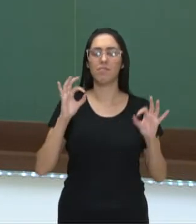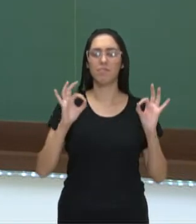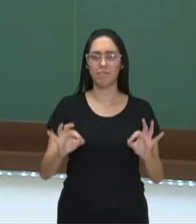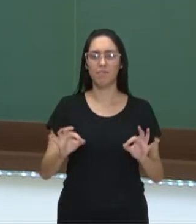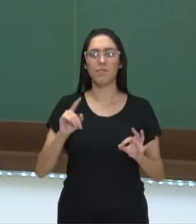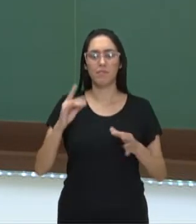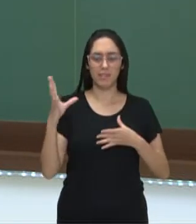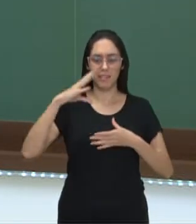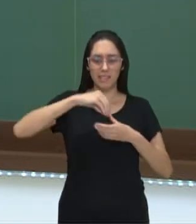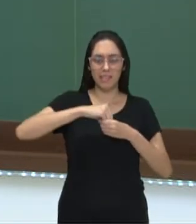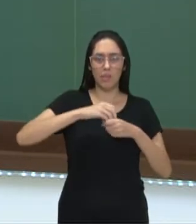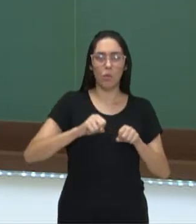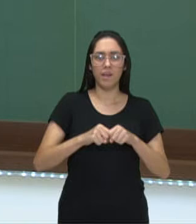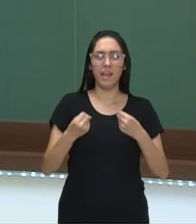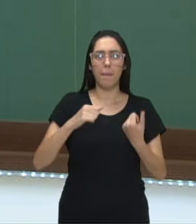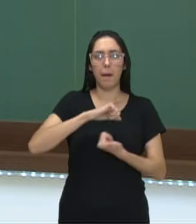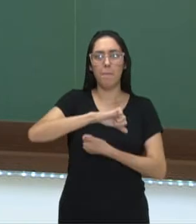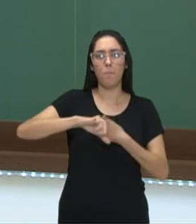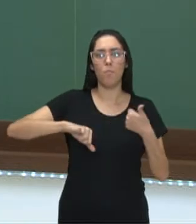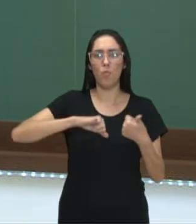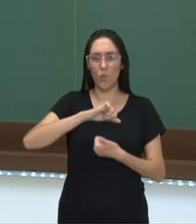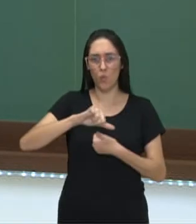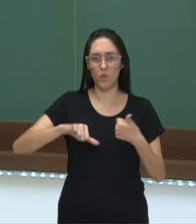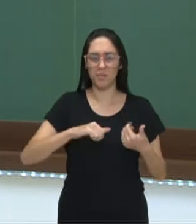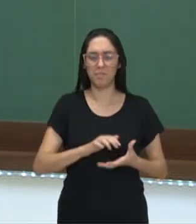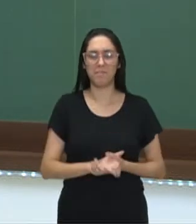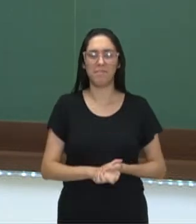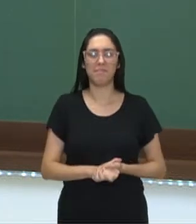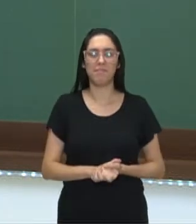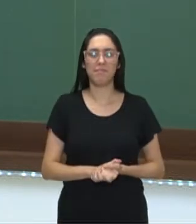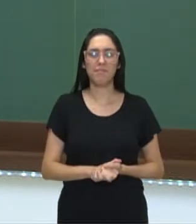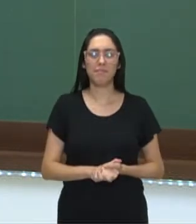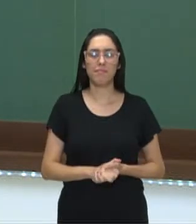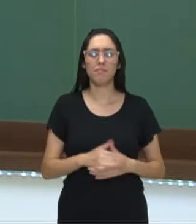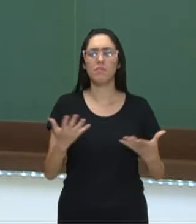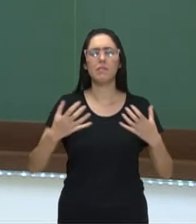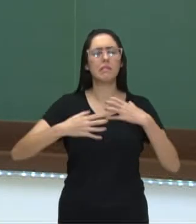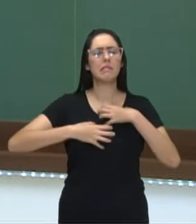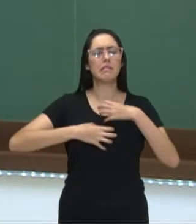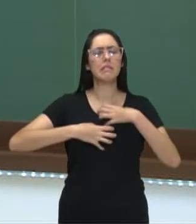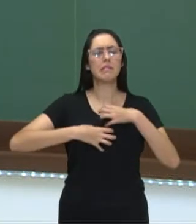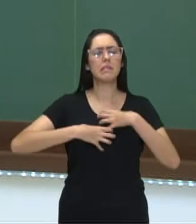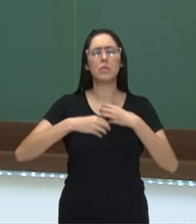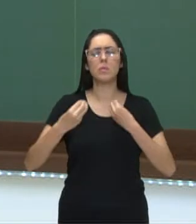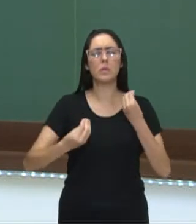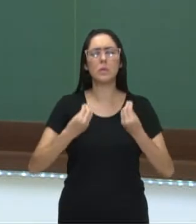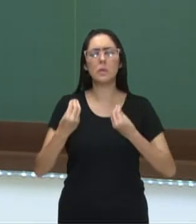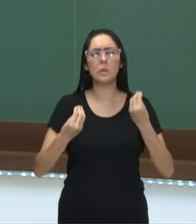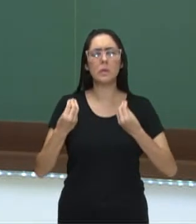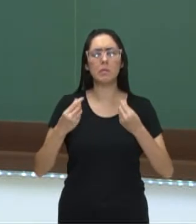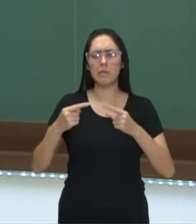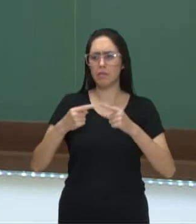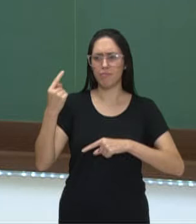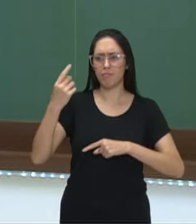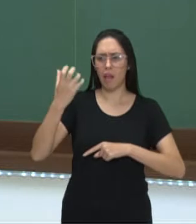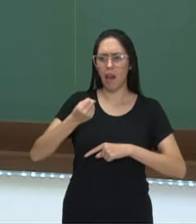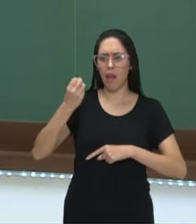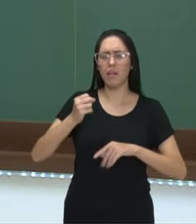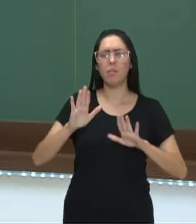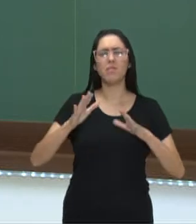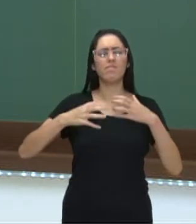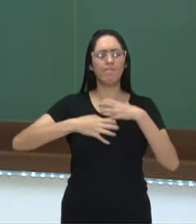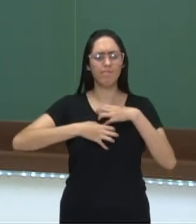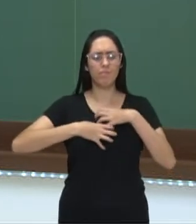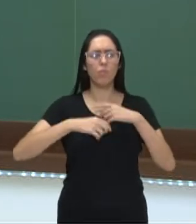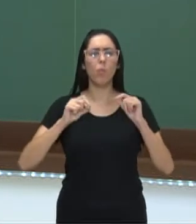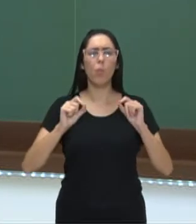lá e quebra a lactose, tá bom? Quais são os sintomas dessa intolerância? O que causa no nosso corpo, né? Vamos para uma